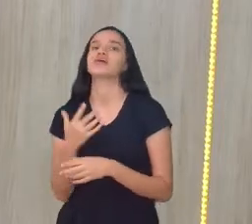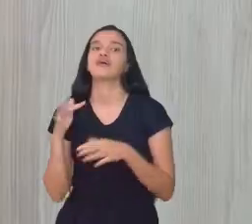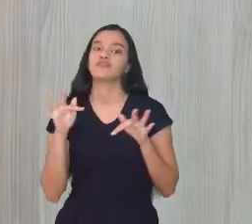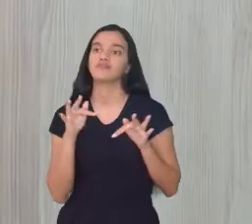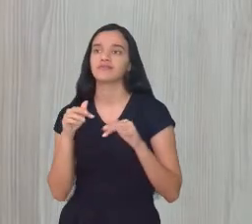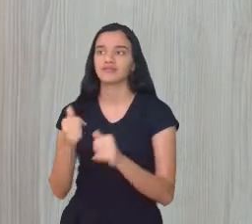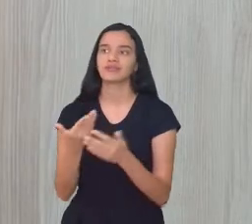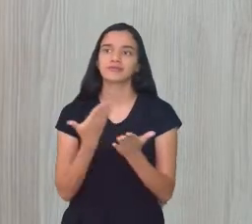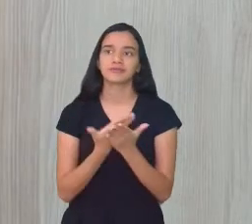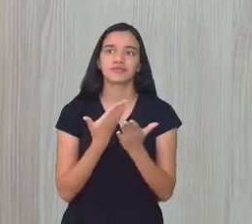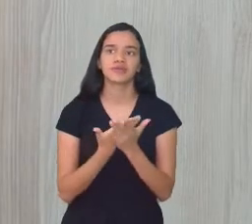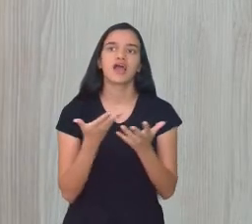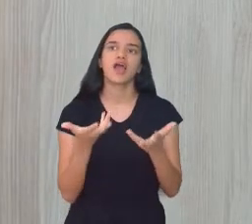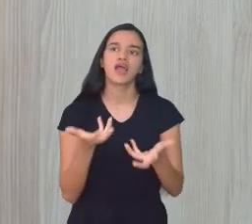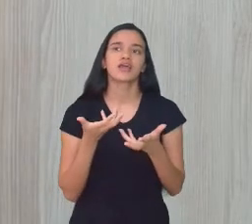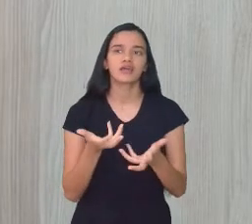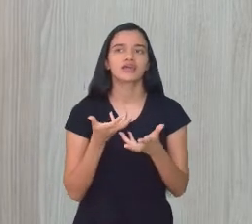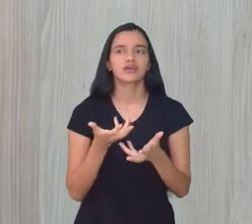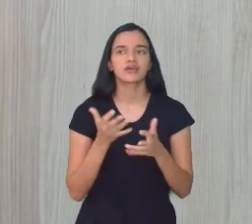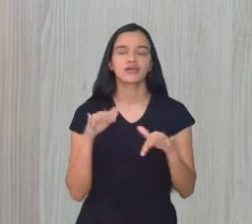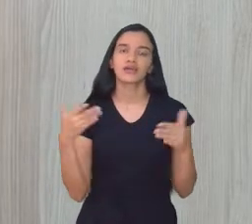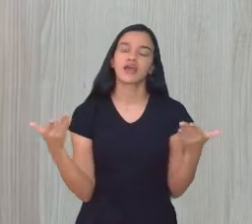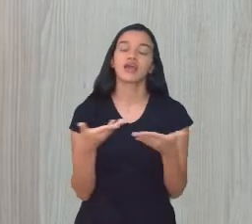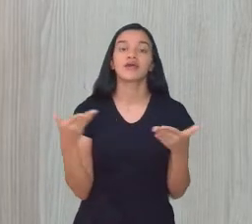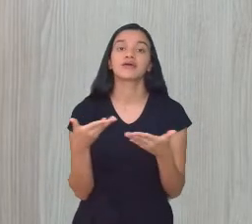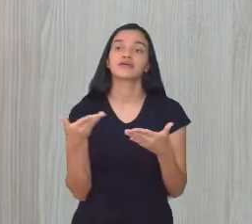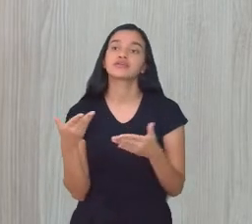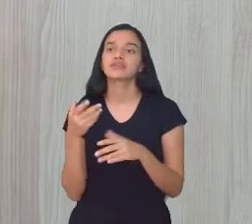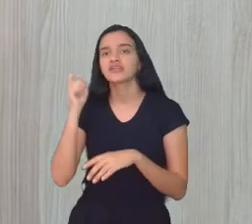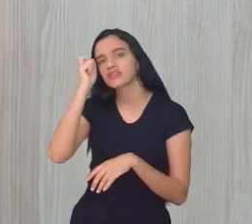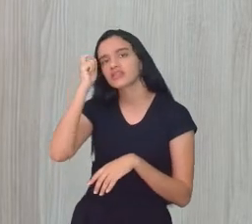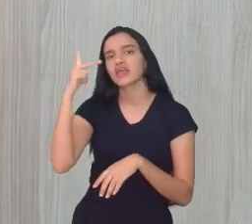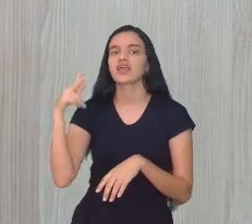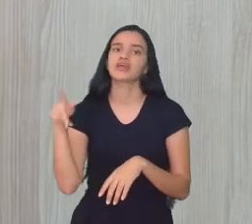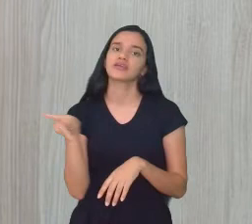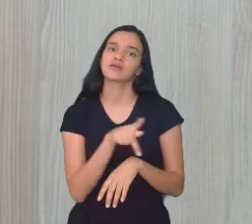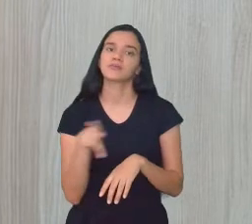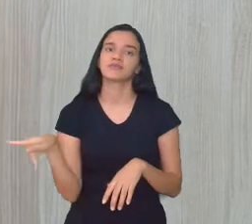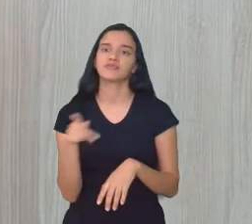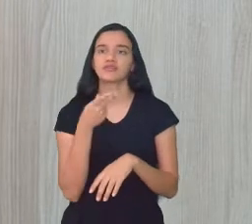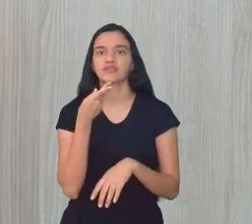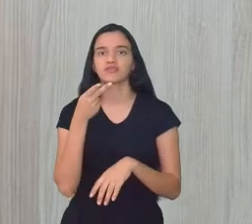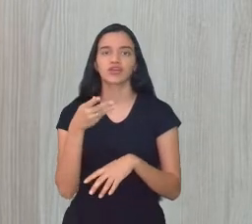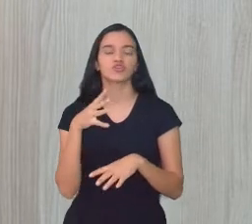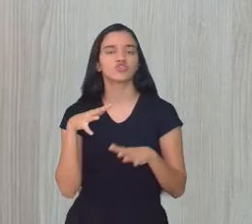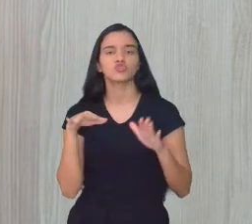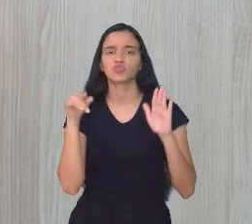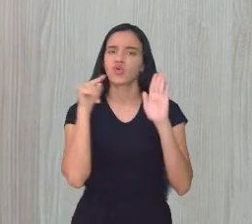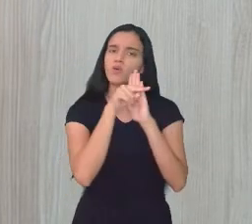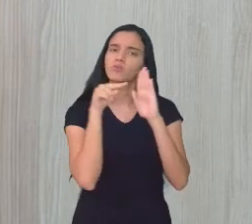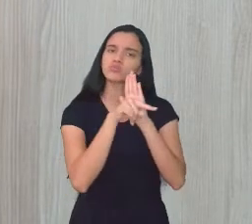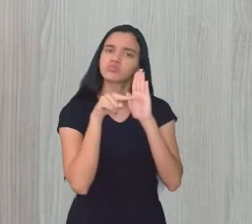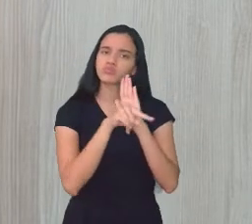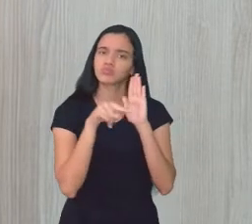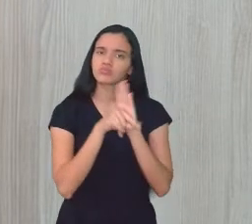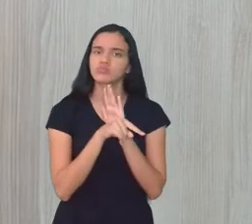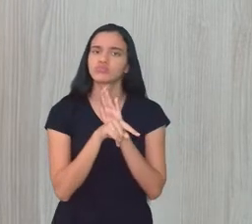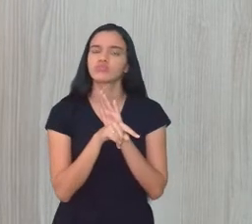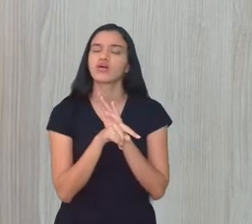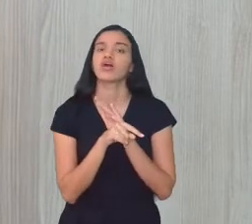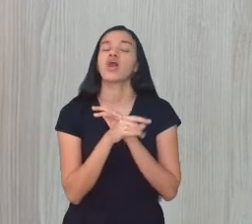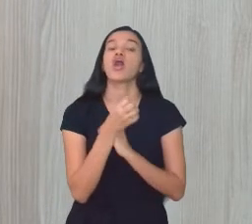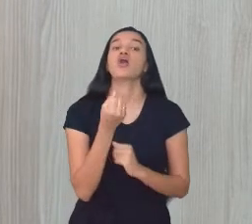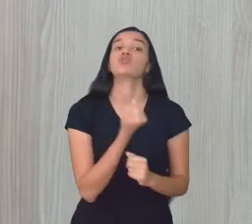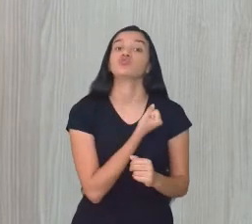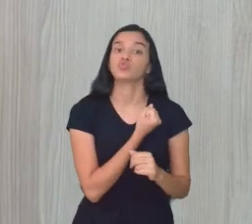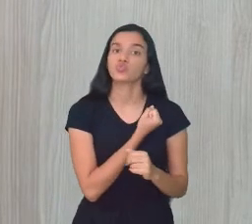finalizar isso Quero aqui? sim. É, essa ideia que a professora passou aí para vocês de toda essa questão aí relacionada aos